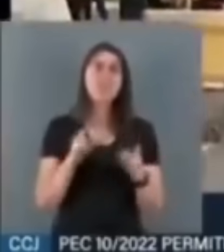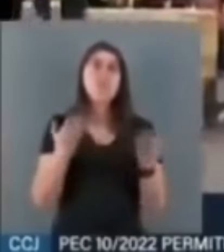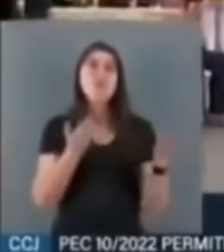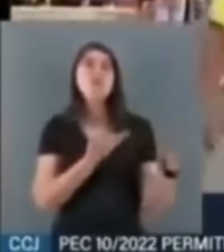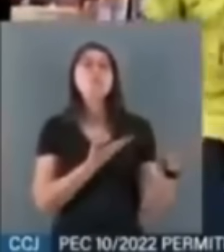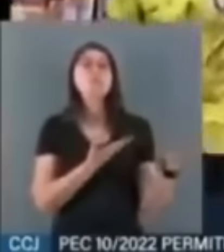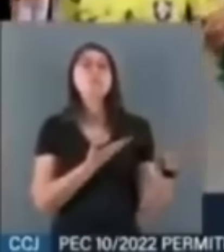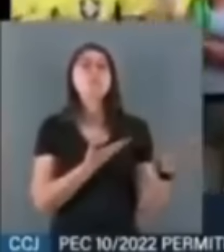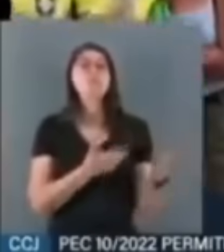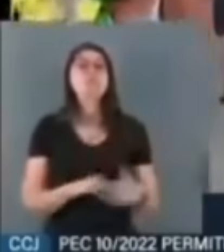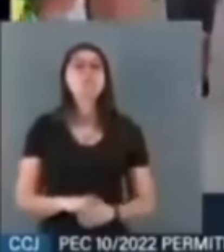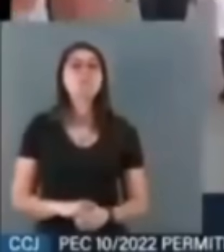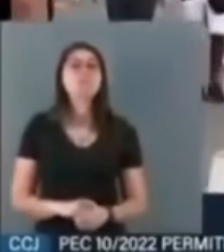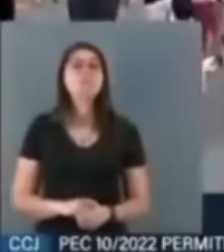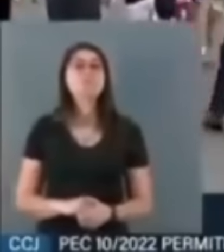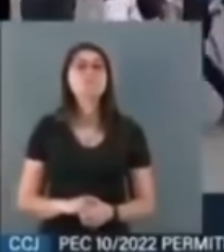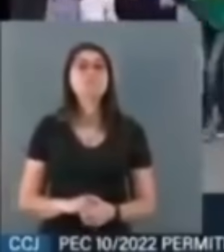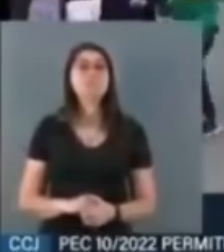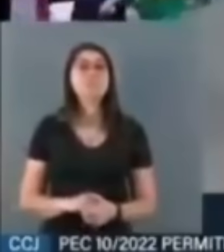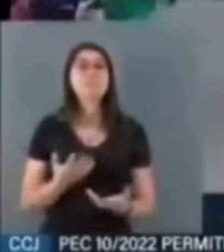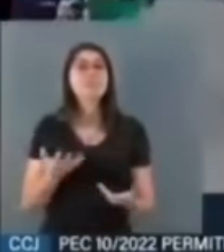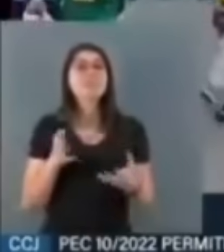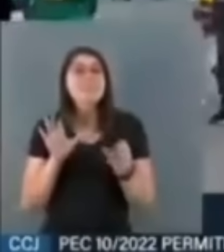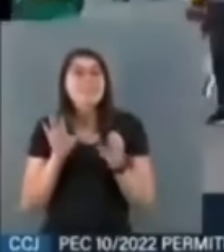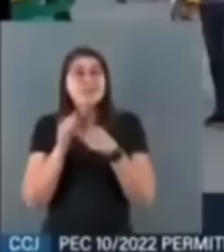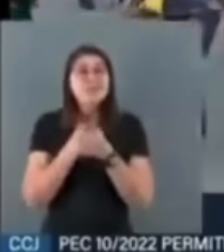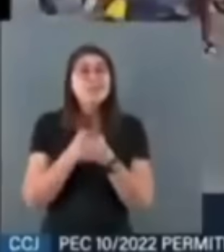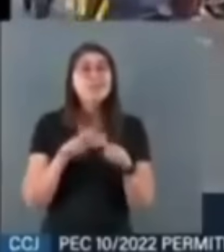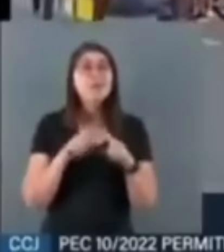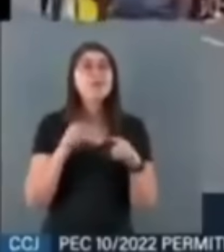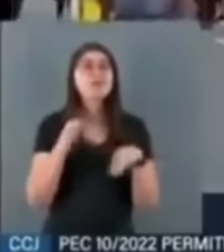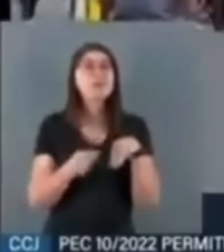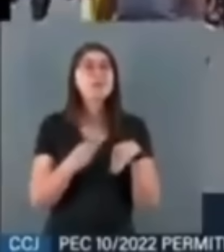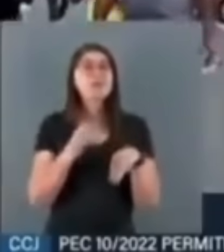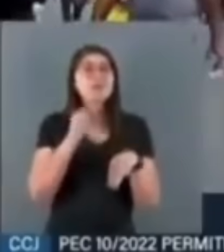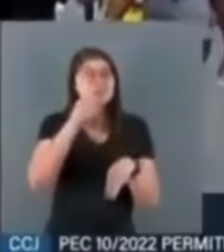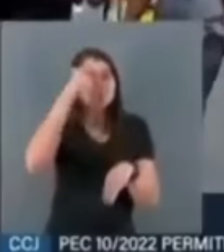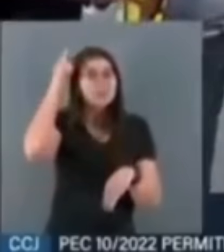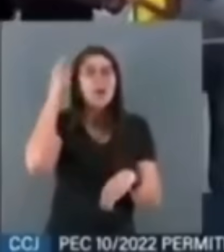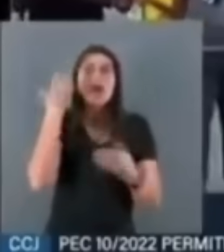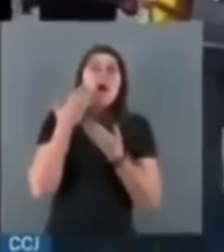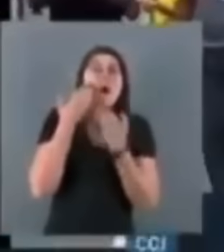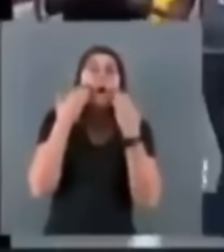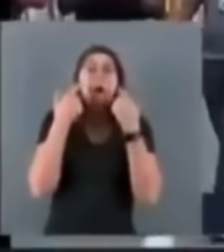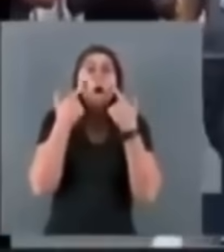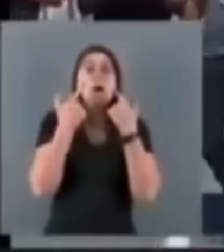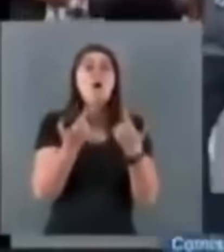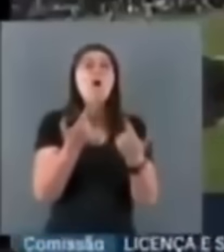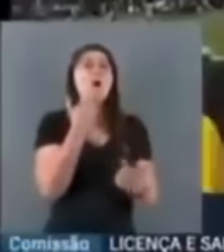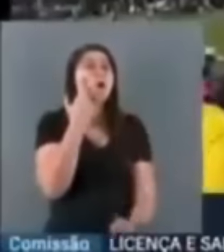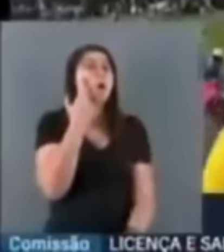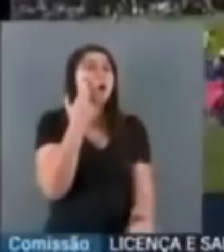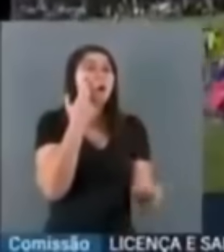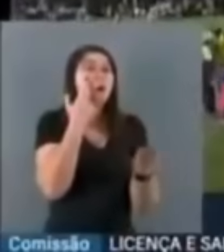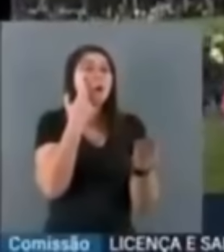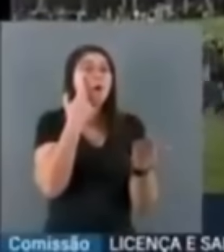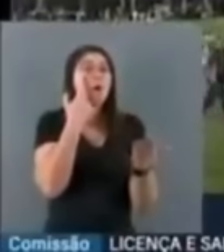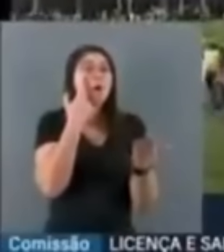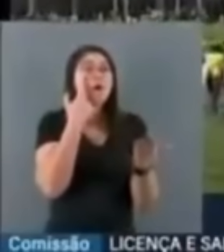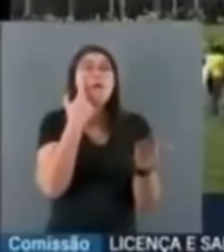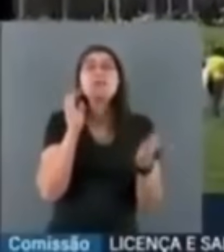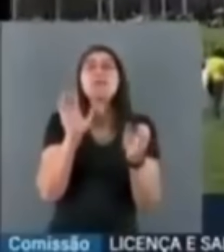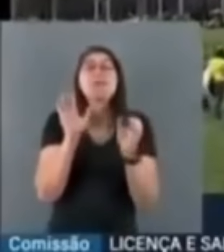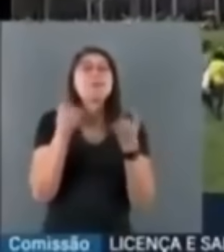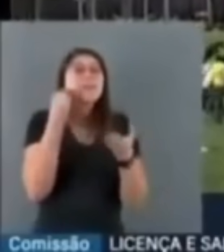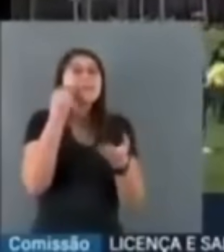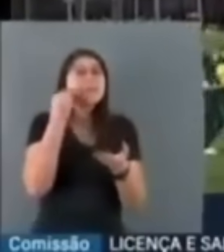senhor presidente. As imagens que ele quer esconder. Ministro Alexandre de Moraes, olha isso, ministro. Olha o que, que o Flávio Dino está escondendo